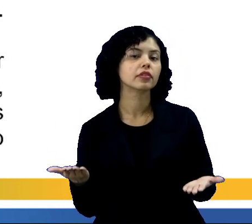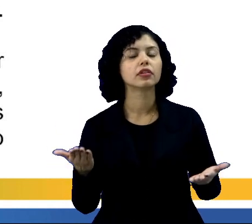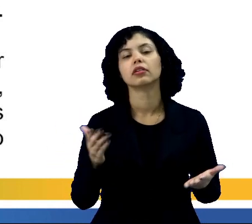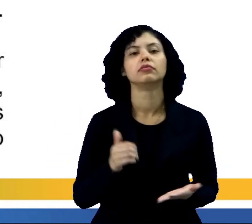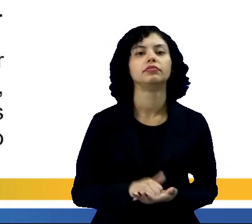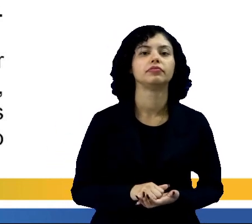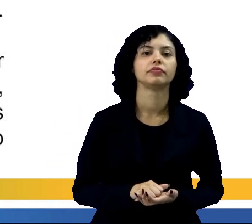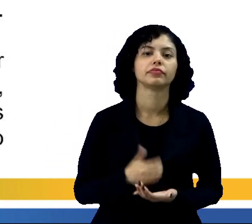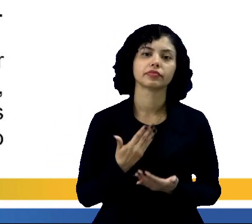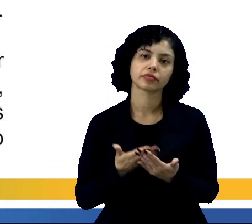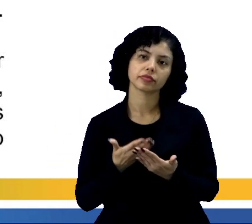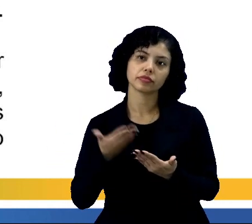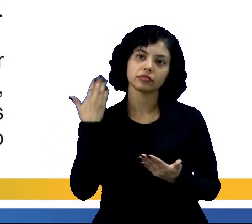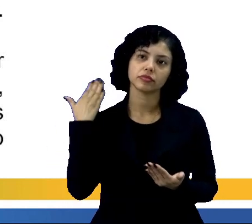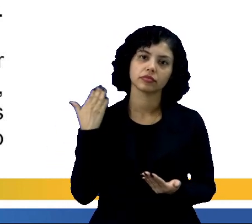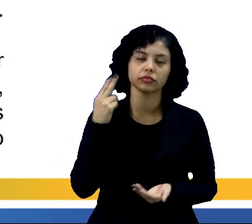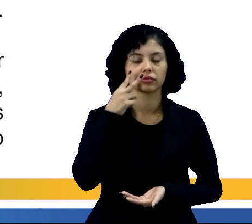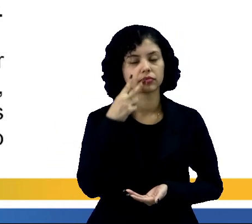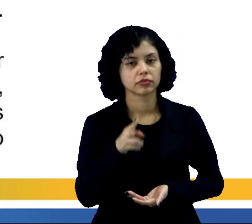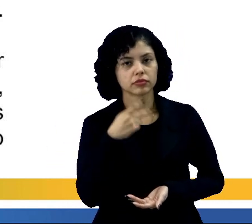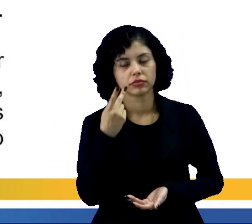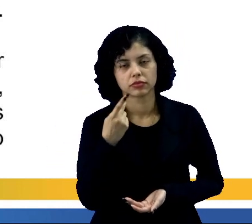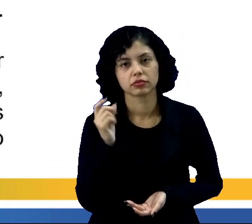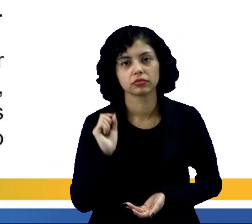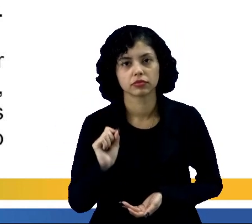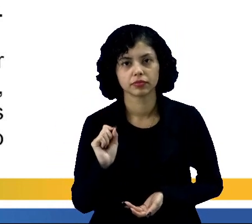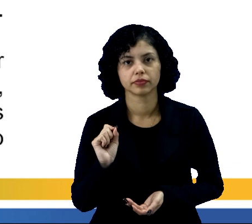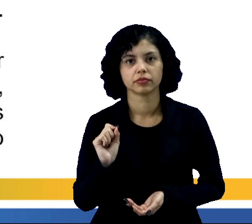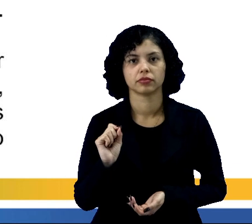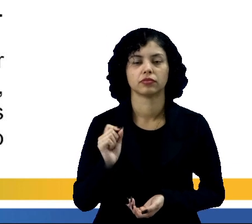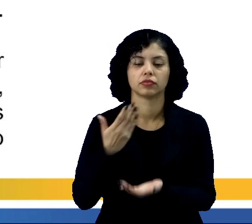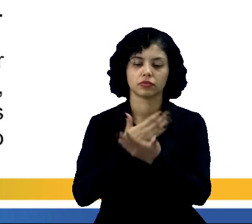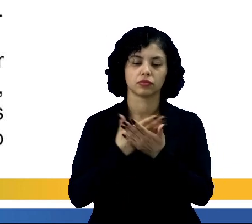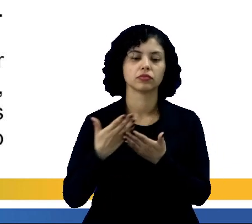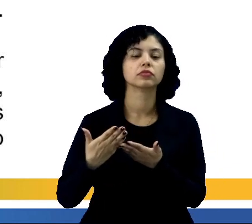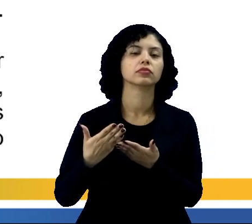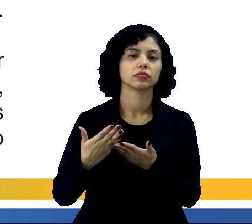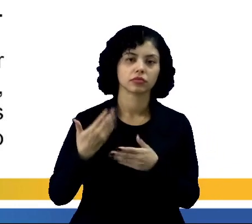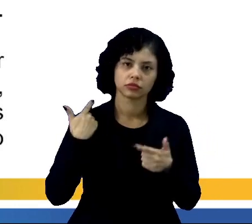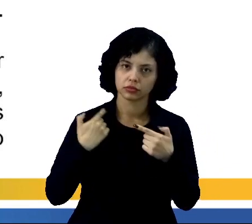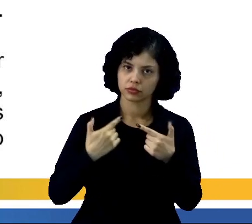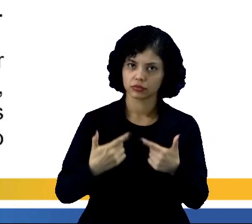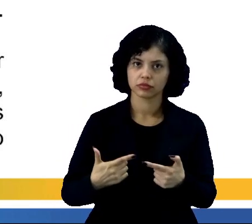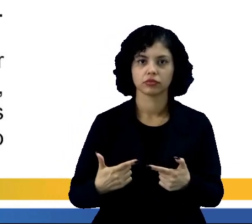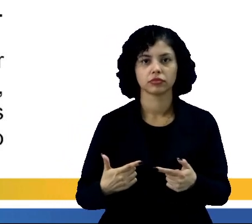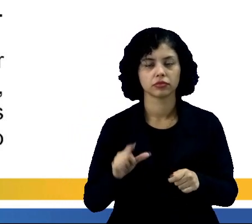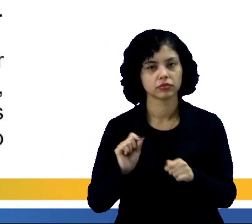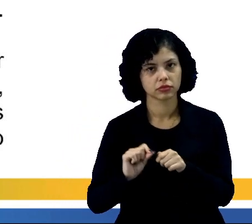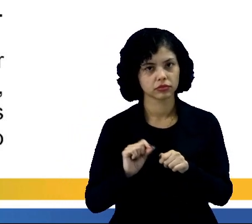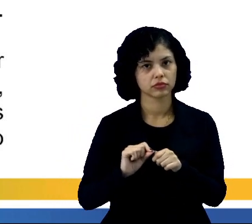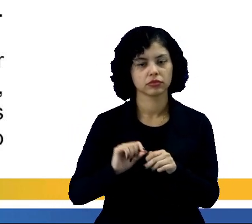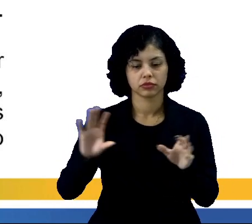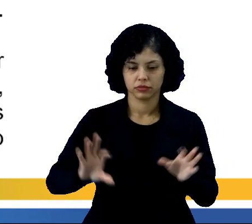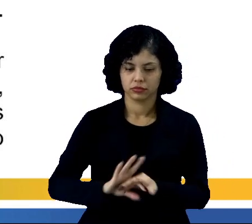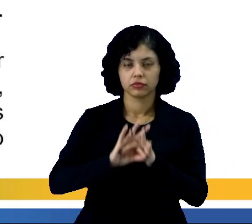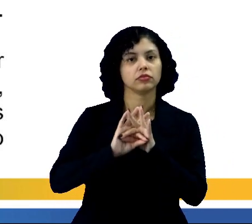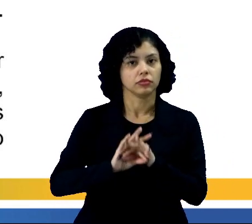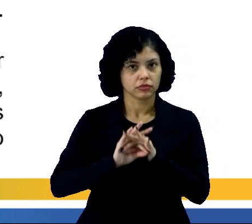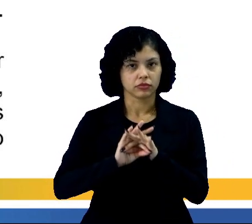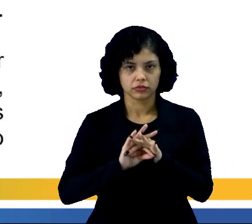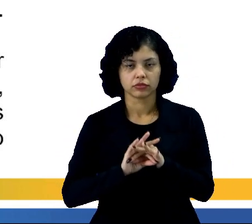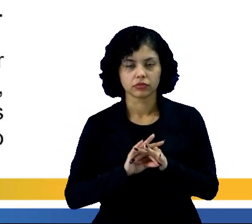Então, na aula passada a gente falava, sobre o início da guerra, a formação das